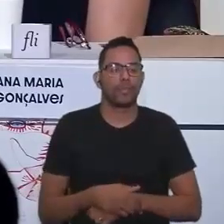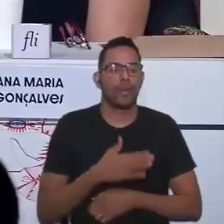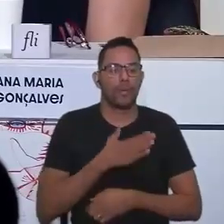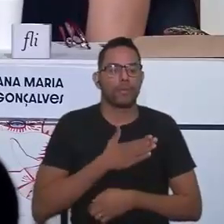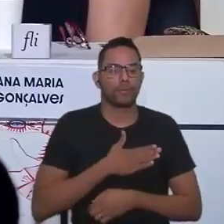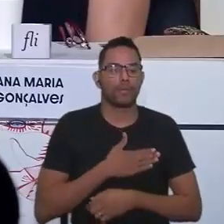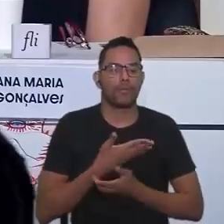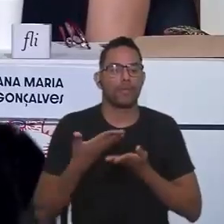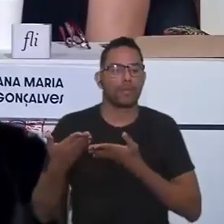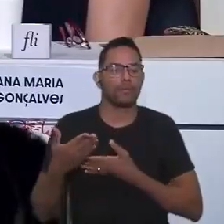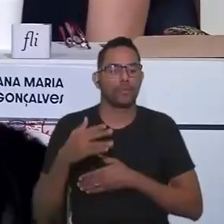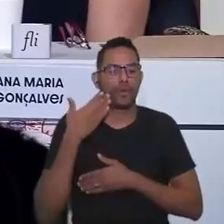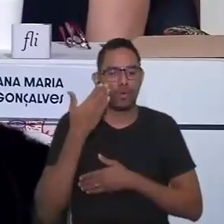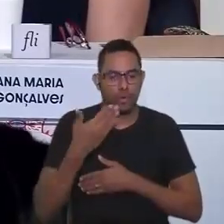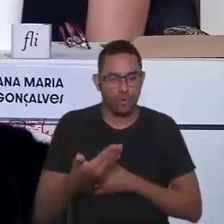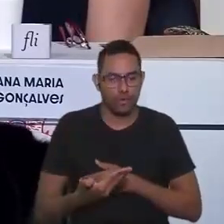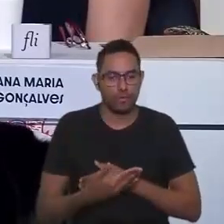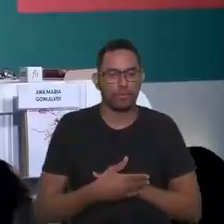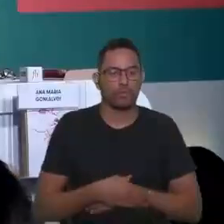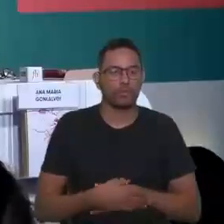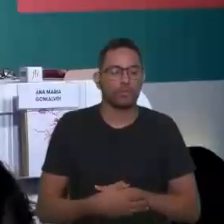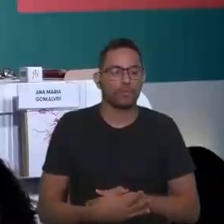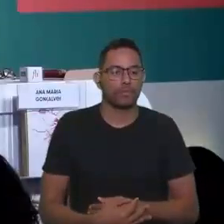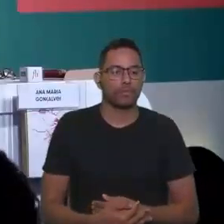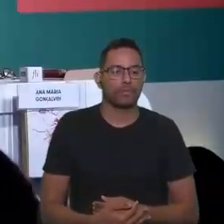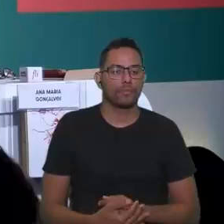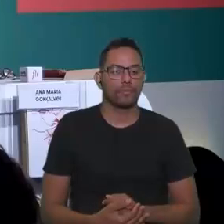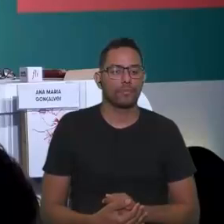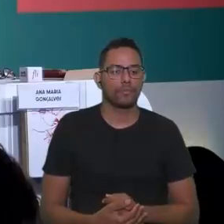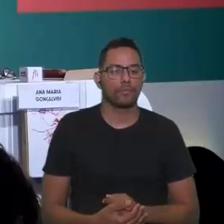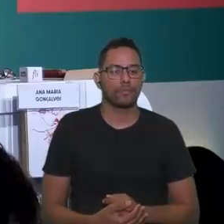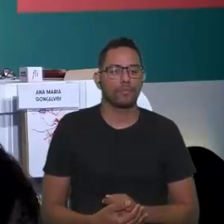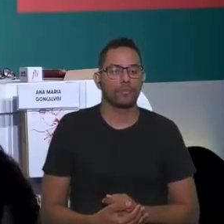um prazer vir aqui, é uma honra.